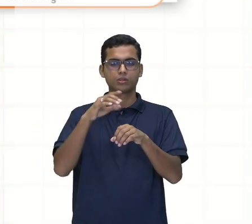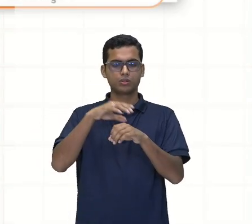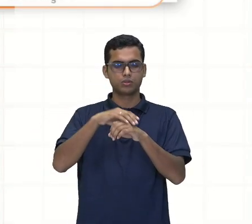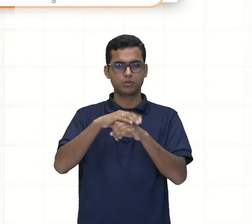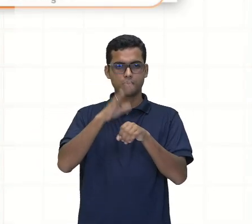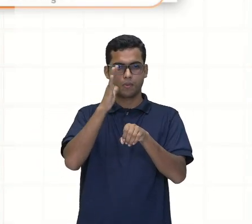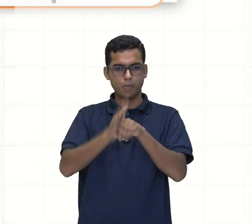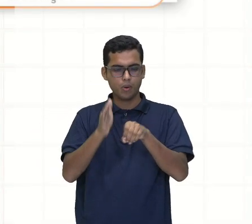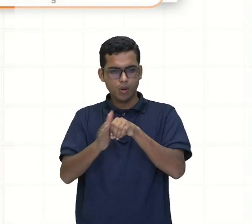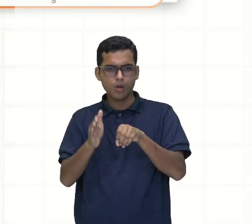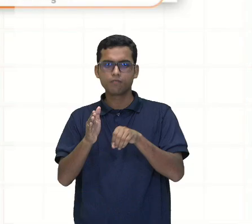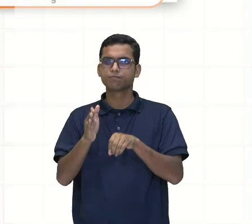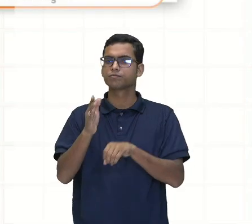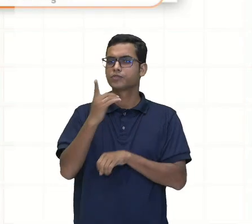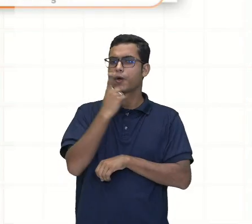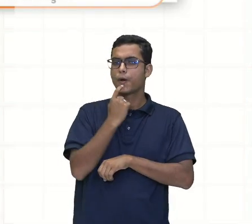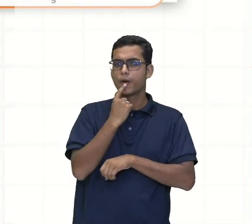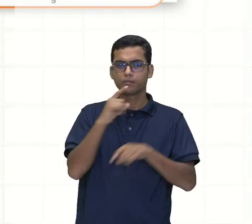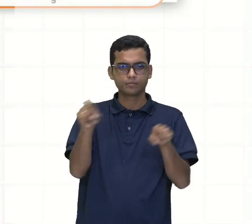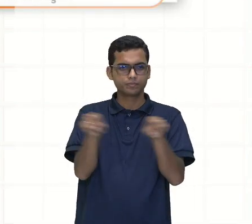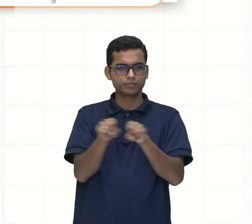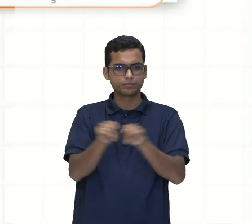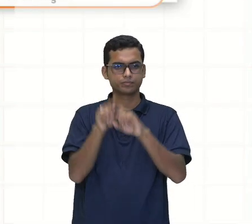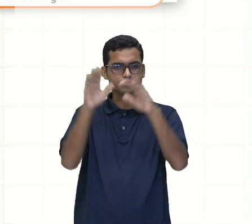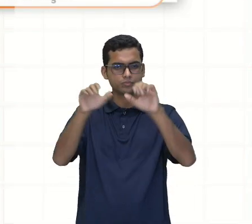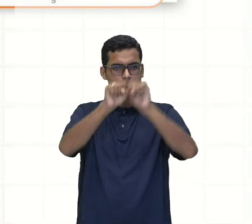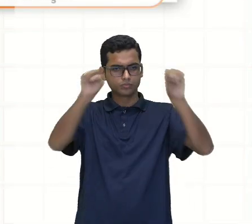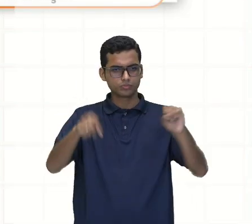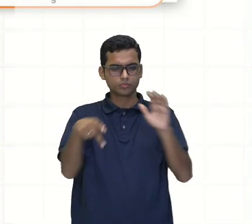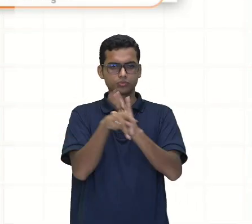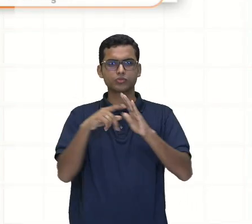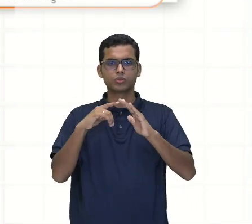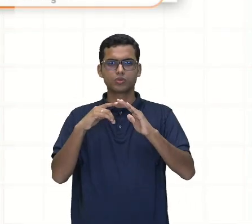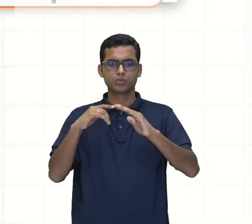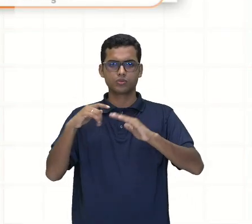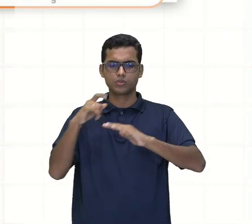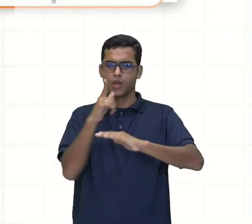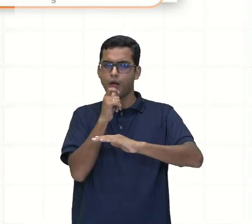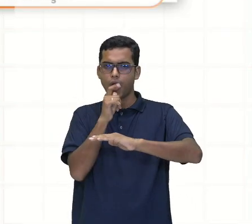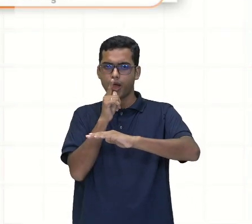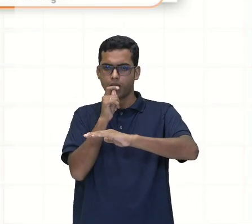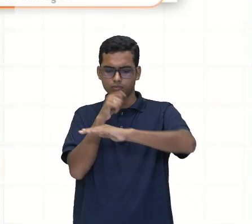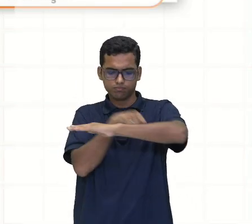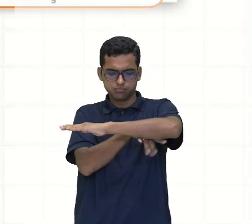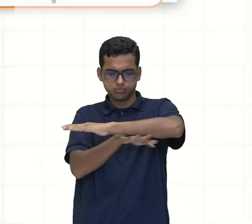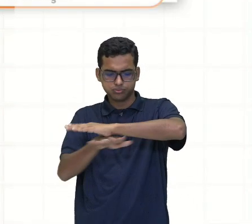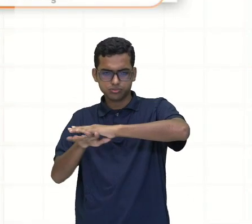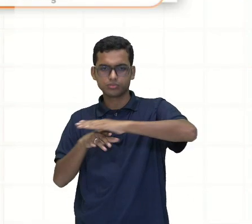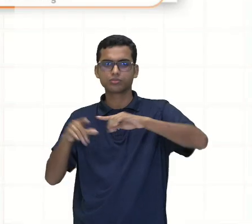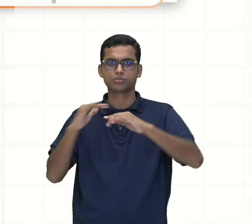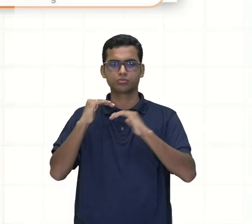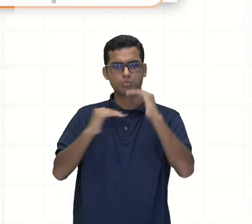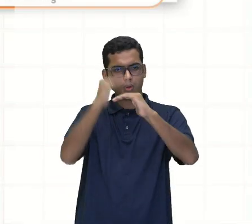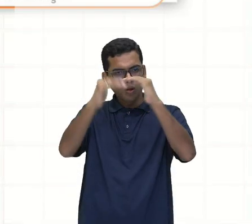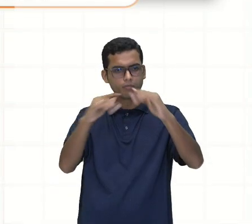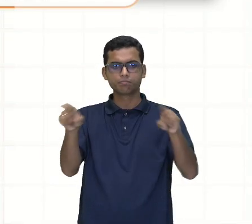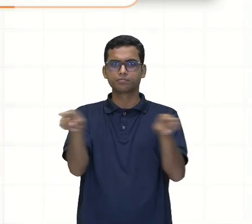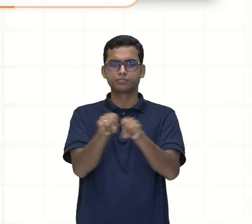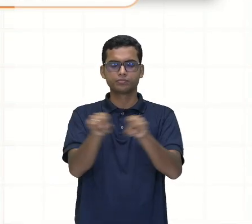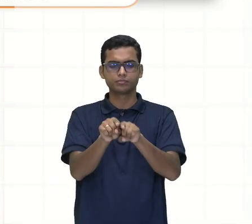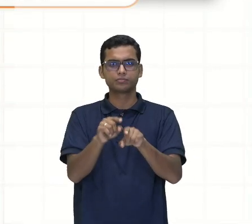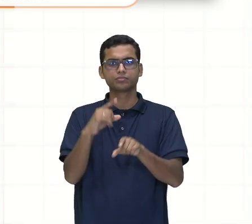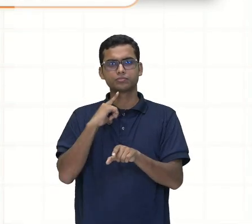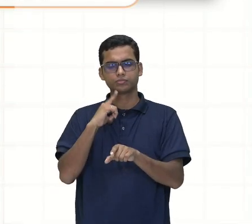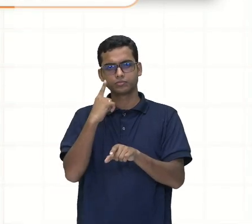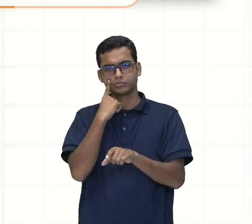a domesticação da alpaca e da lhama, que são animais presentes nessa região. Em